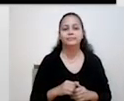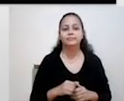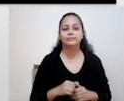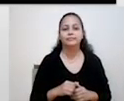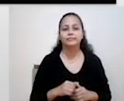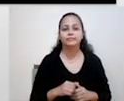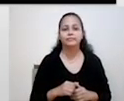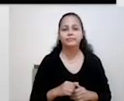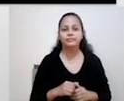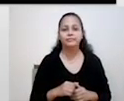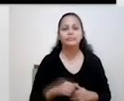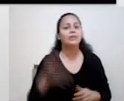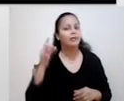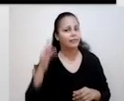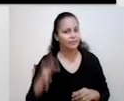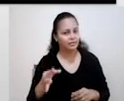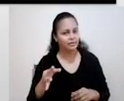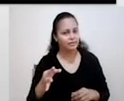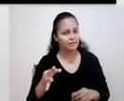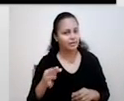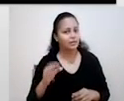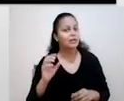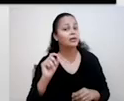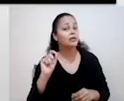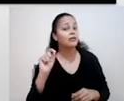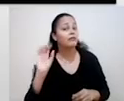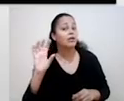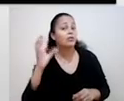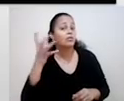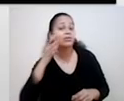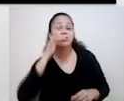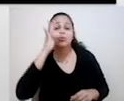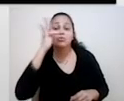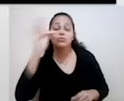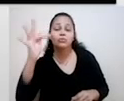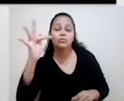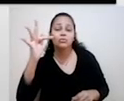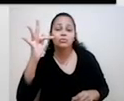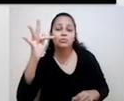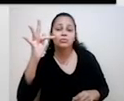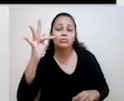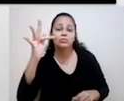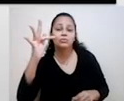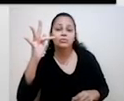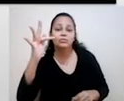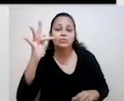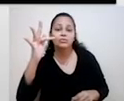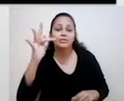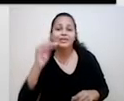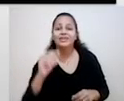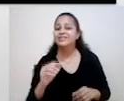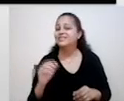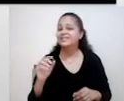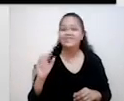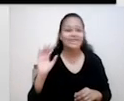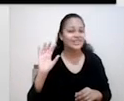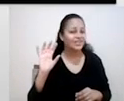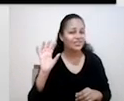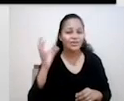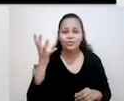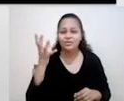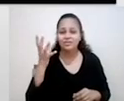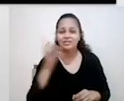dar como uma ação certa que vai acontecer no futuro, tá? Porque caso não aconteça isso,